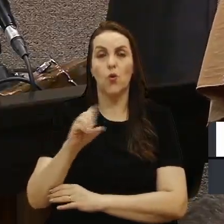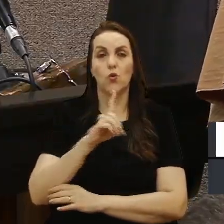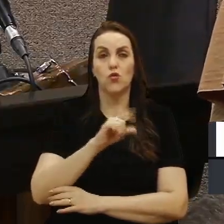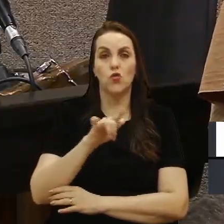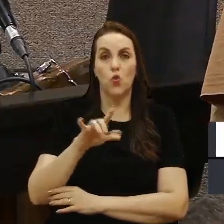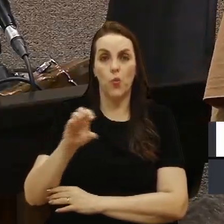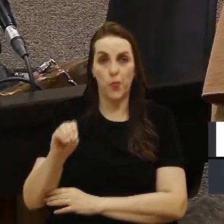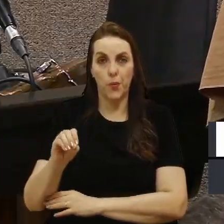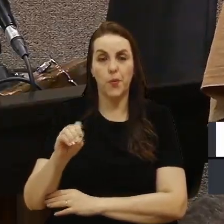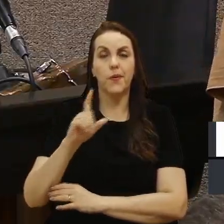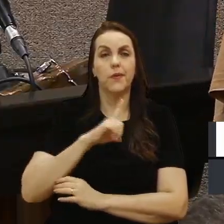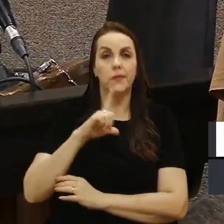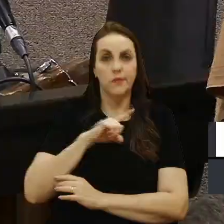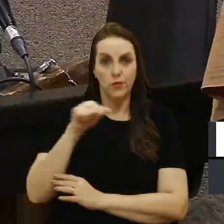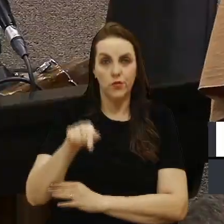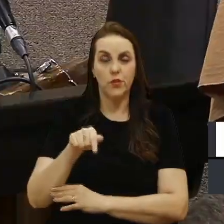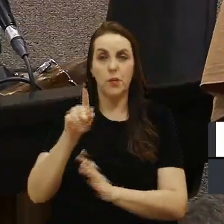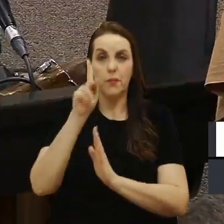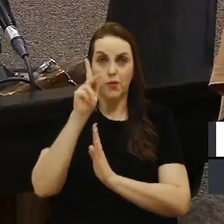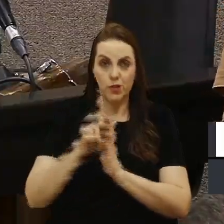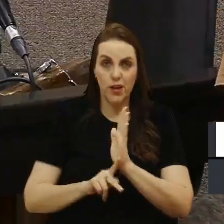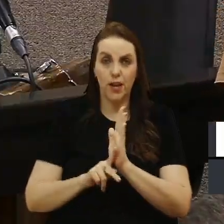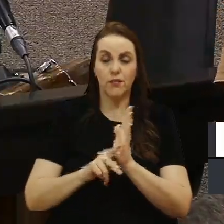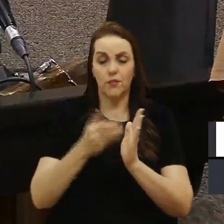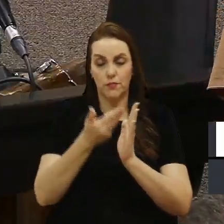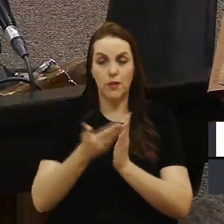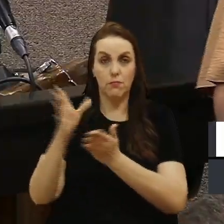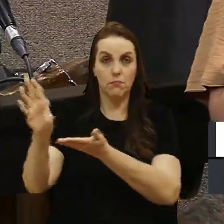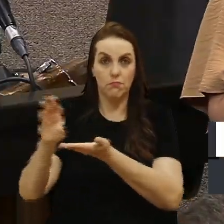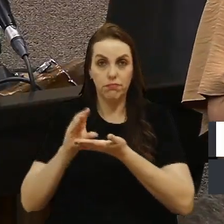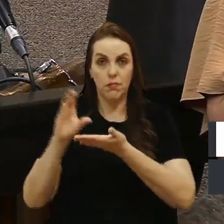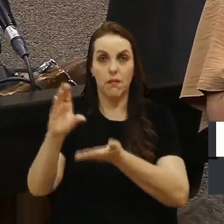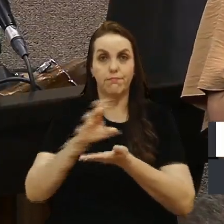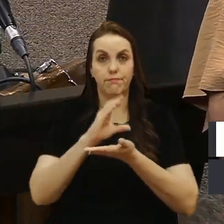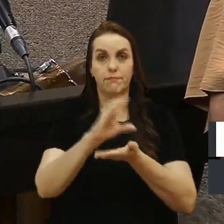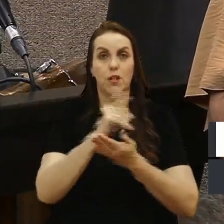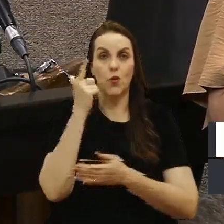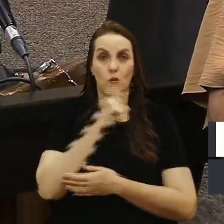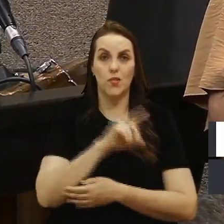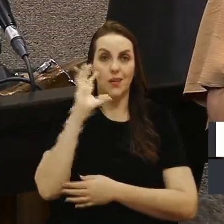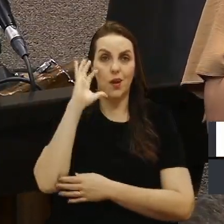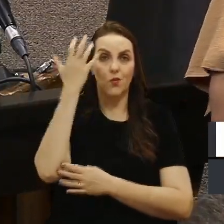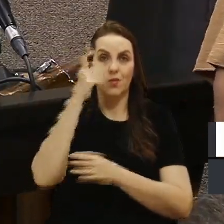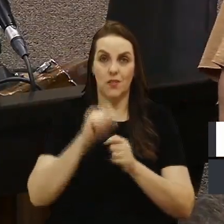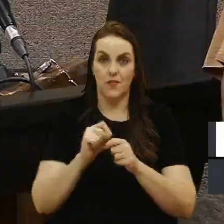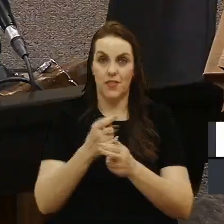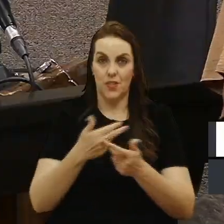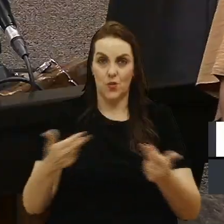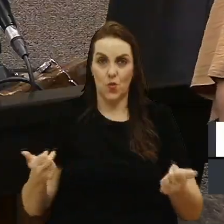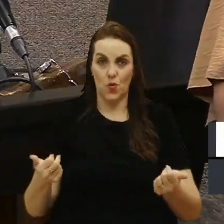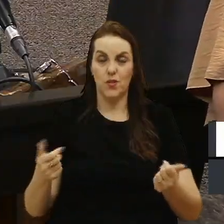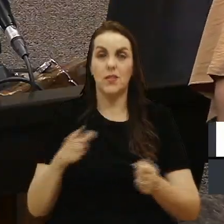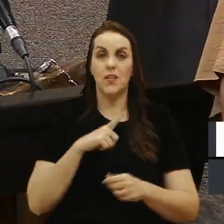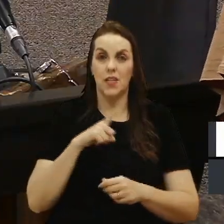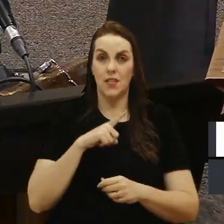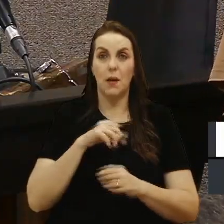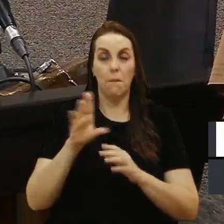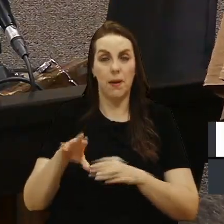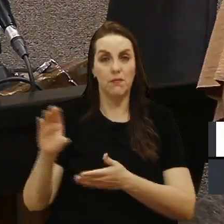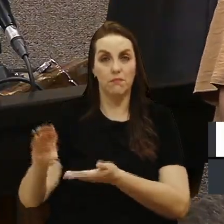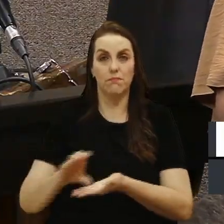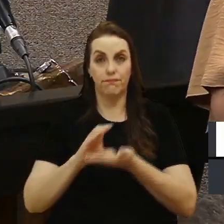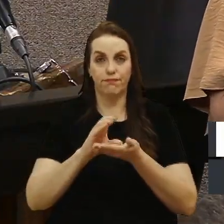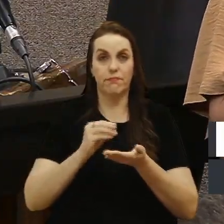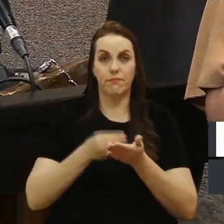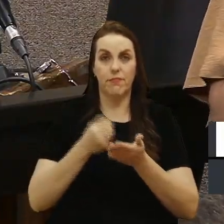se buscava, então, projetos e buscava-se recursos para que as coisas acontecessem, E temos mais um recurso da prefeitura, mas